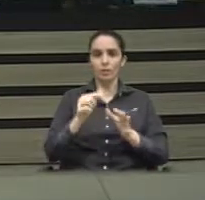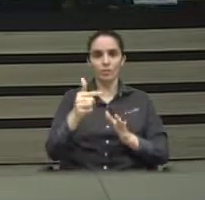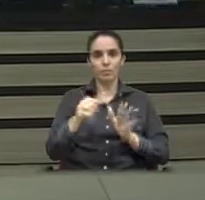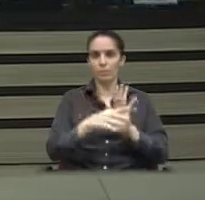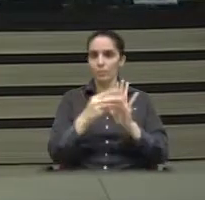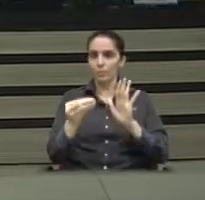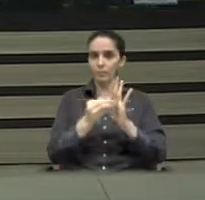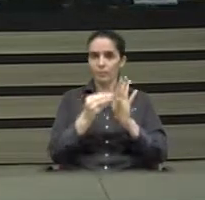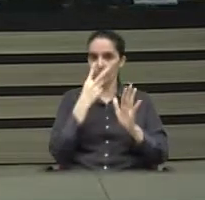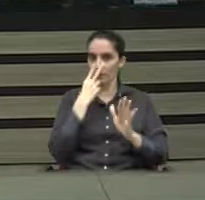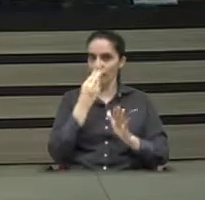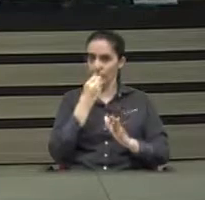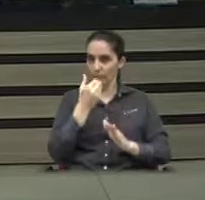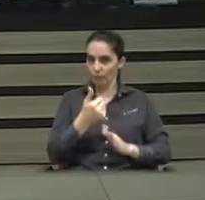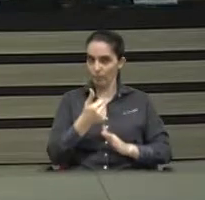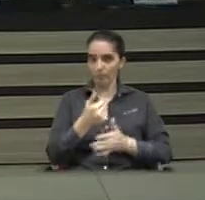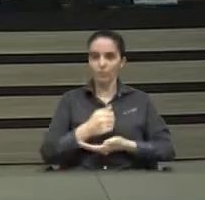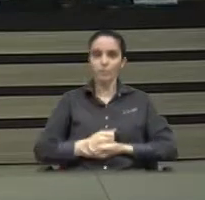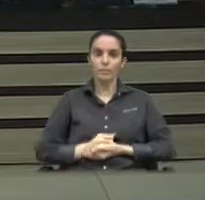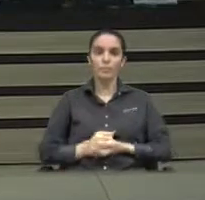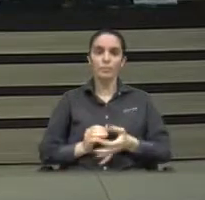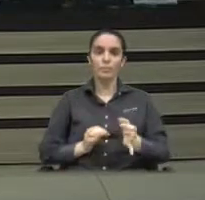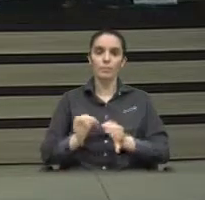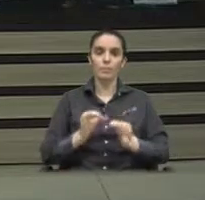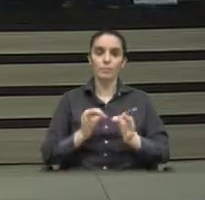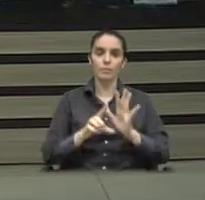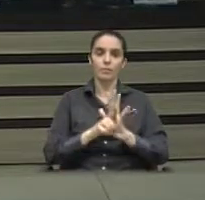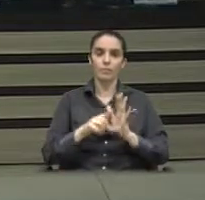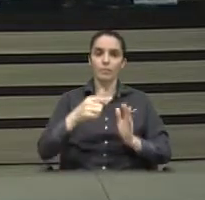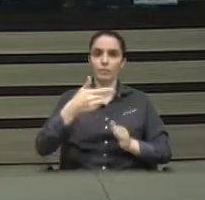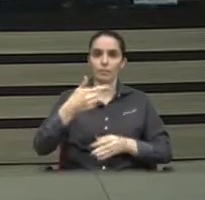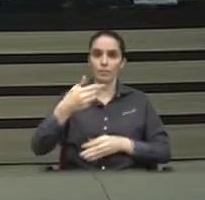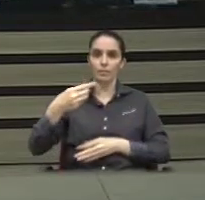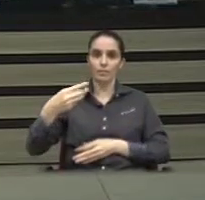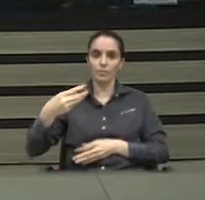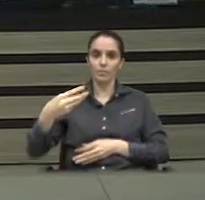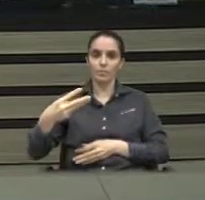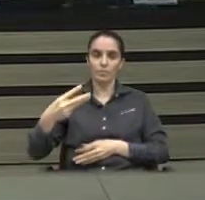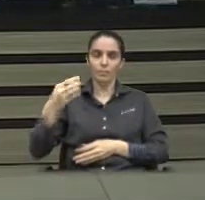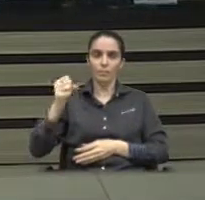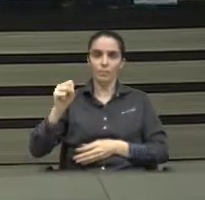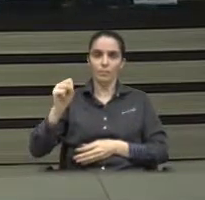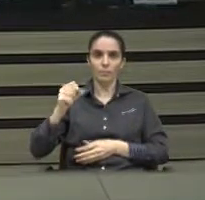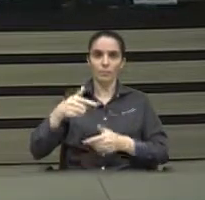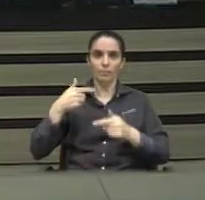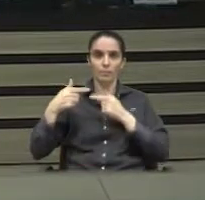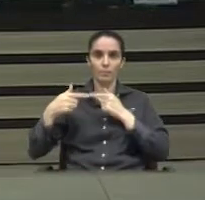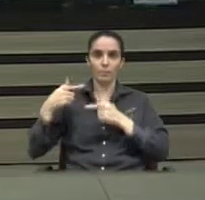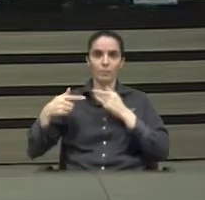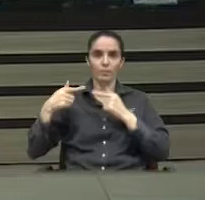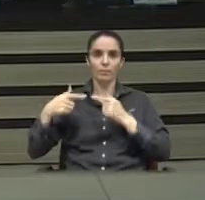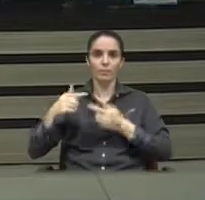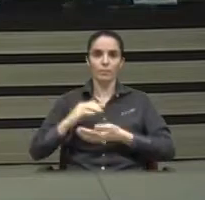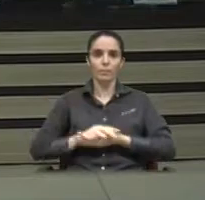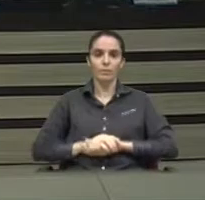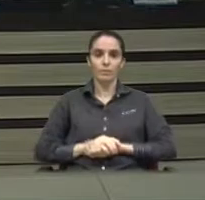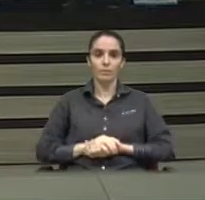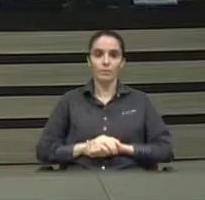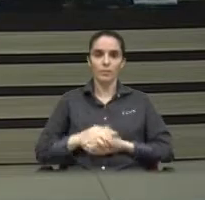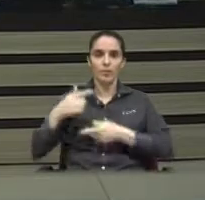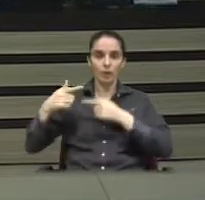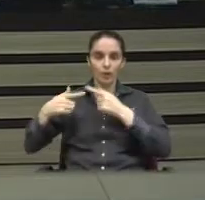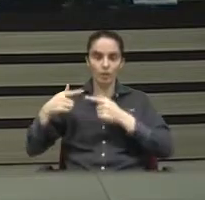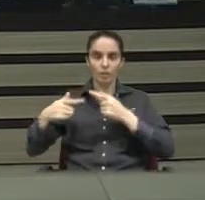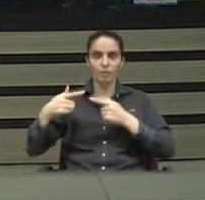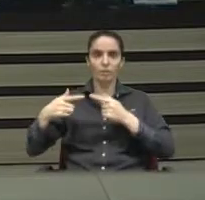emendas e o parecer é favorável. Projeto de lei 238, ele está em discussão. Para